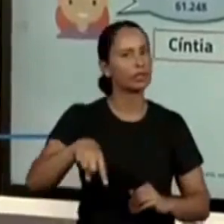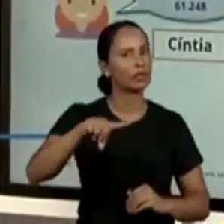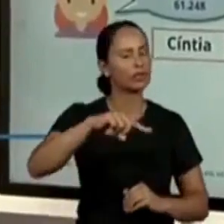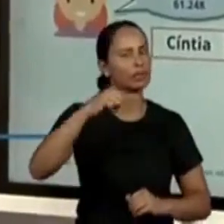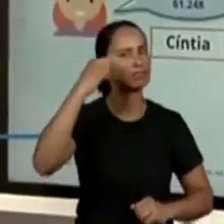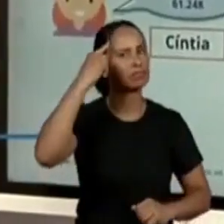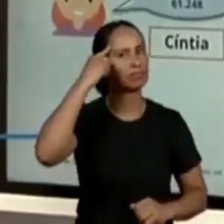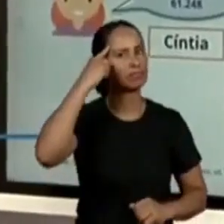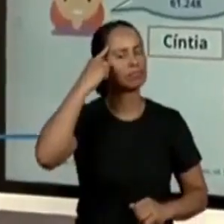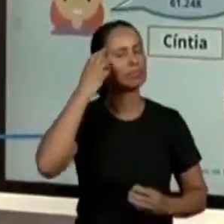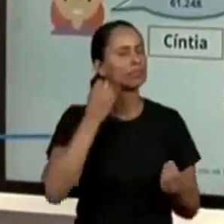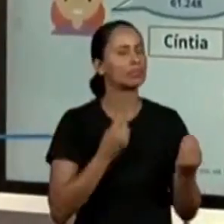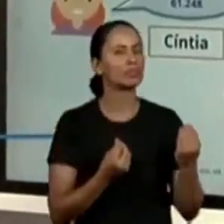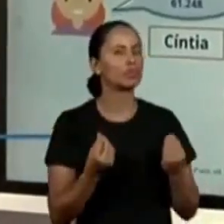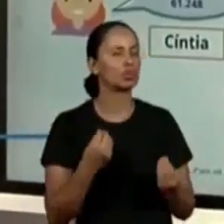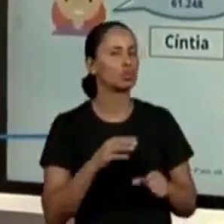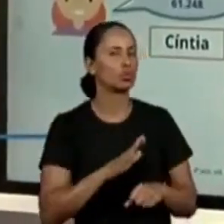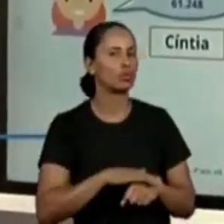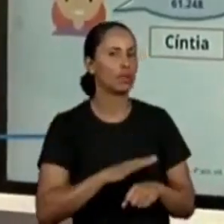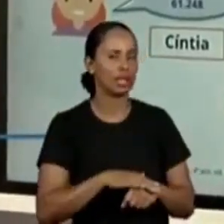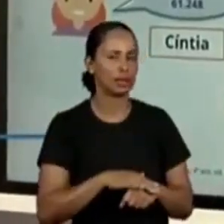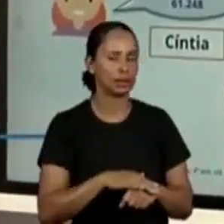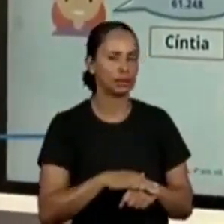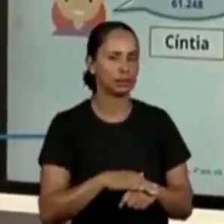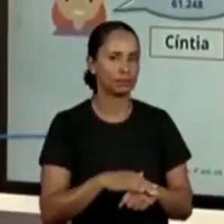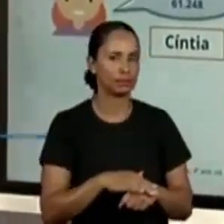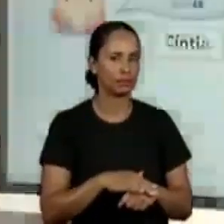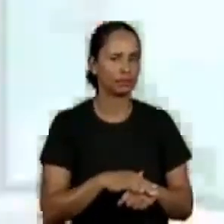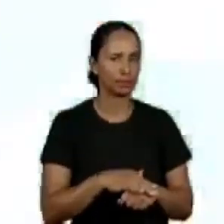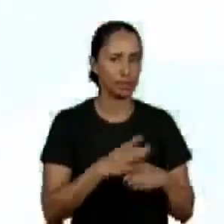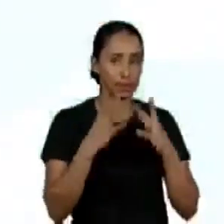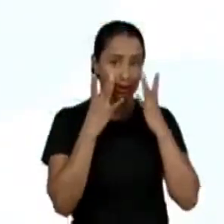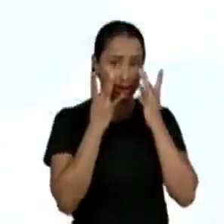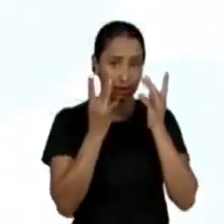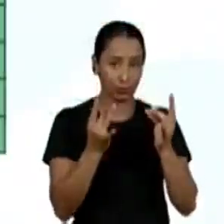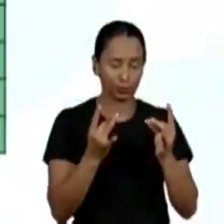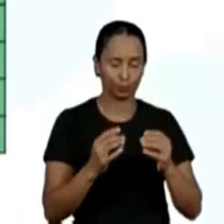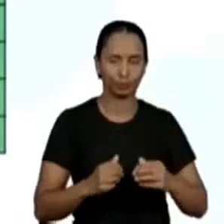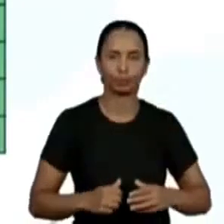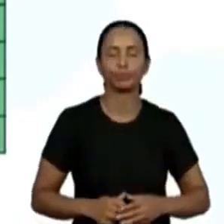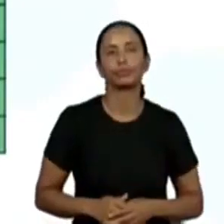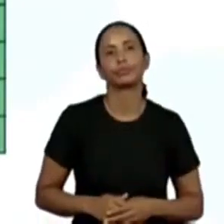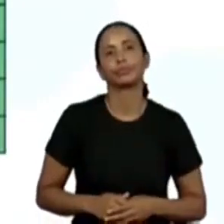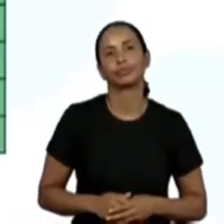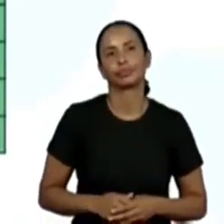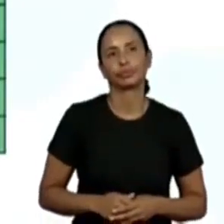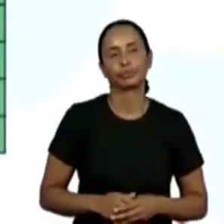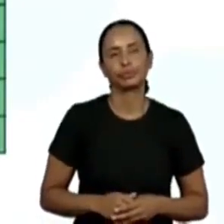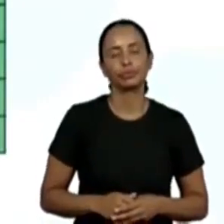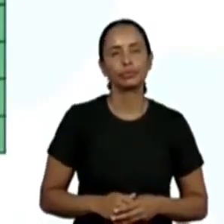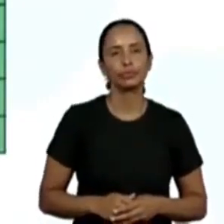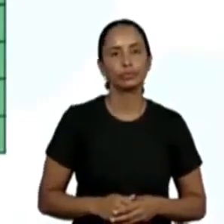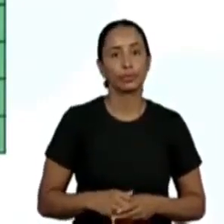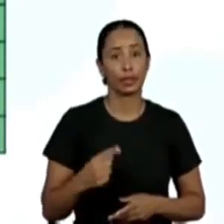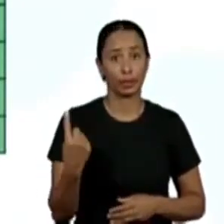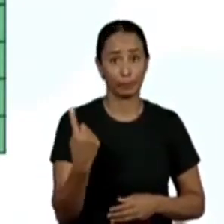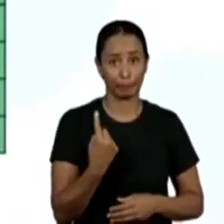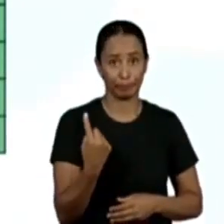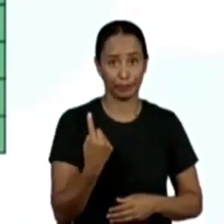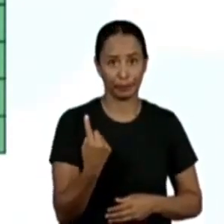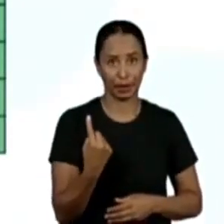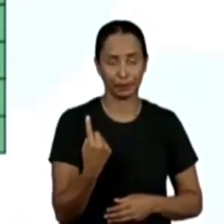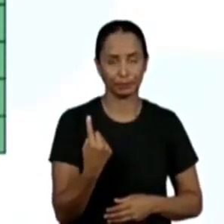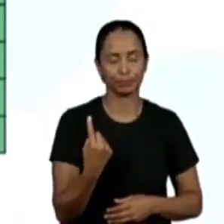ao longo da aula, que é o primordial aqui agora. Veja o seguinte, ó, no primeiro questionamento. O primeiro questionamento é assim,